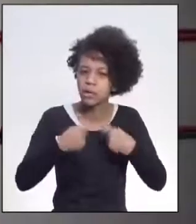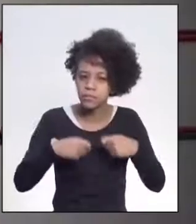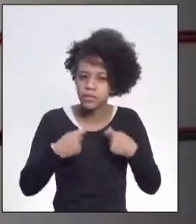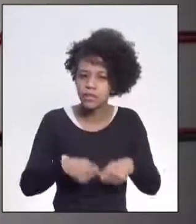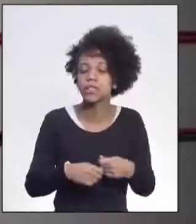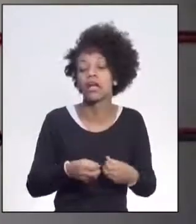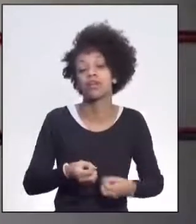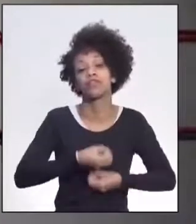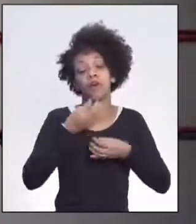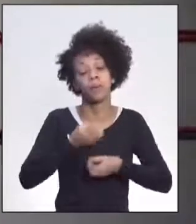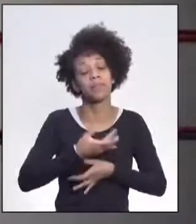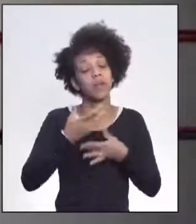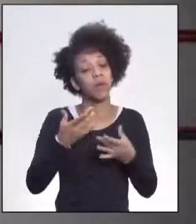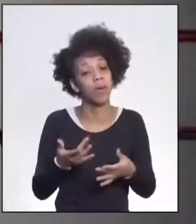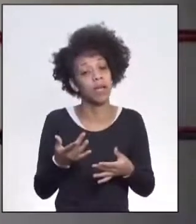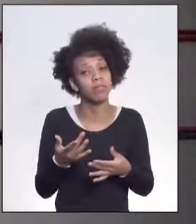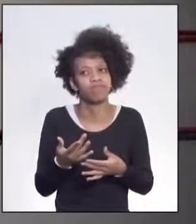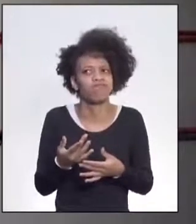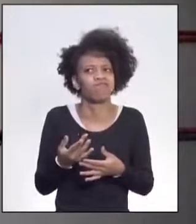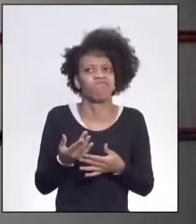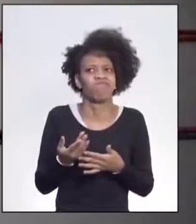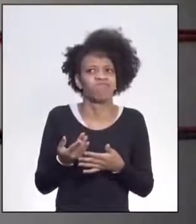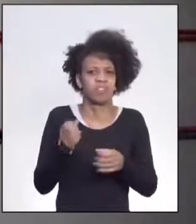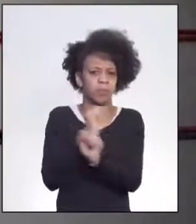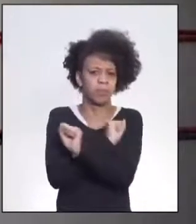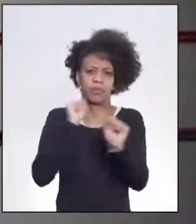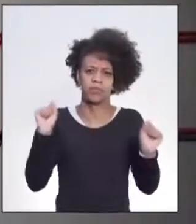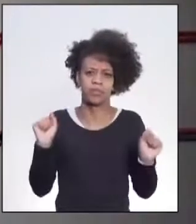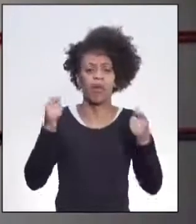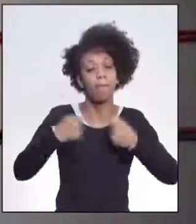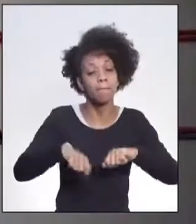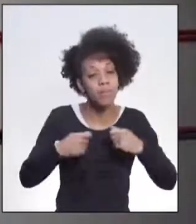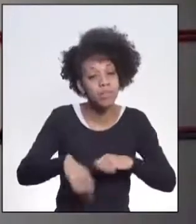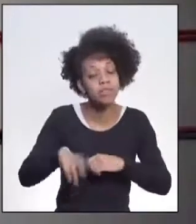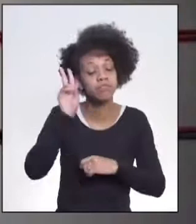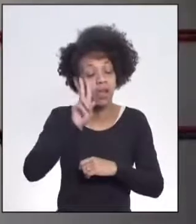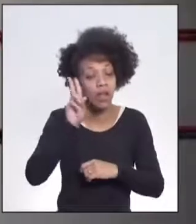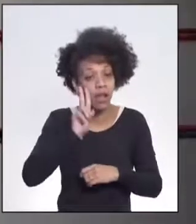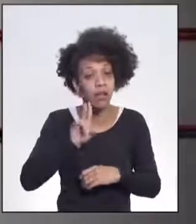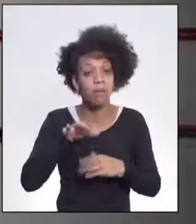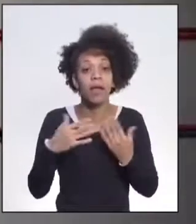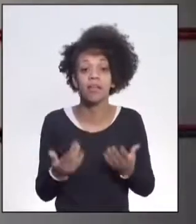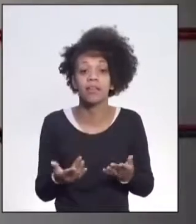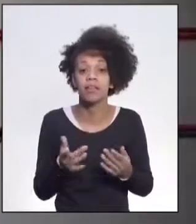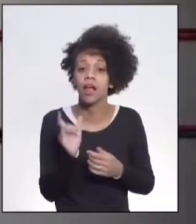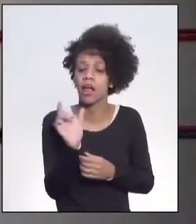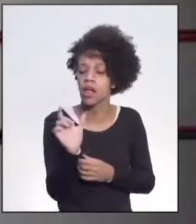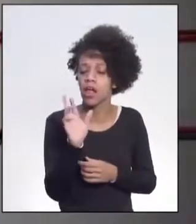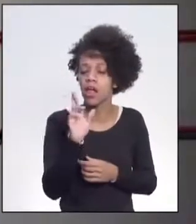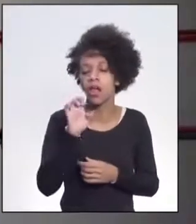determinada informação seria insano. Por isso é necessário recordar, que vem da palavra em